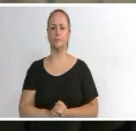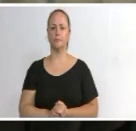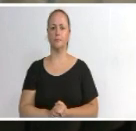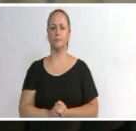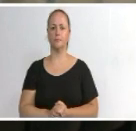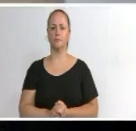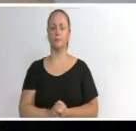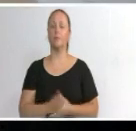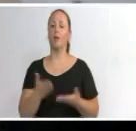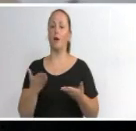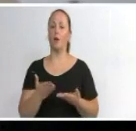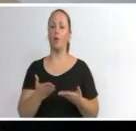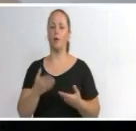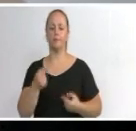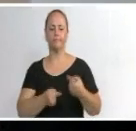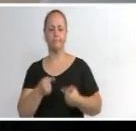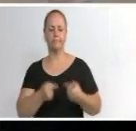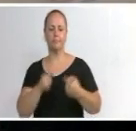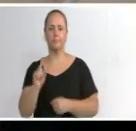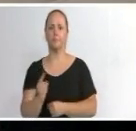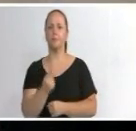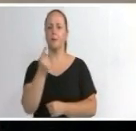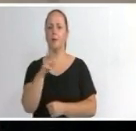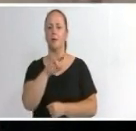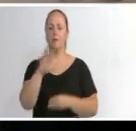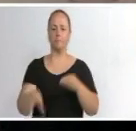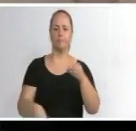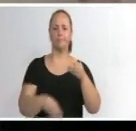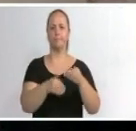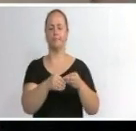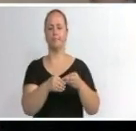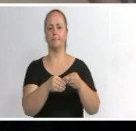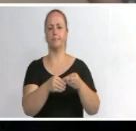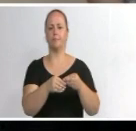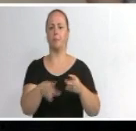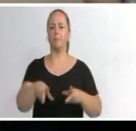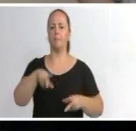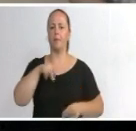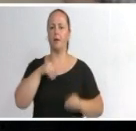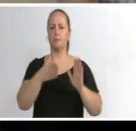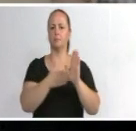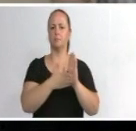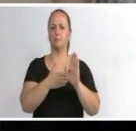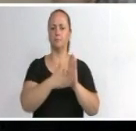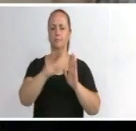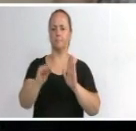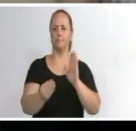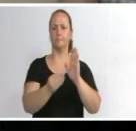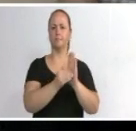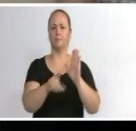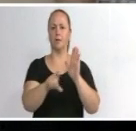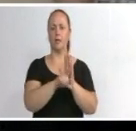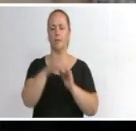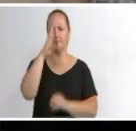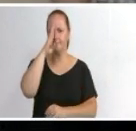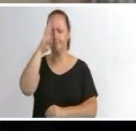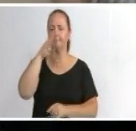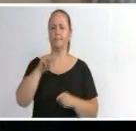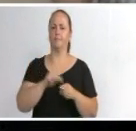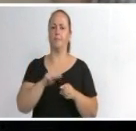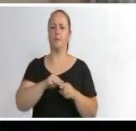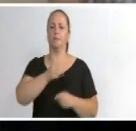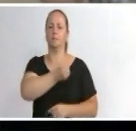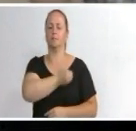Em fase de discussão em primeiro turno para oferecimento de emendas que envolvam o mérito, a proposta de emenda à lei orgânica do município